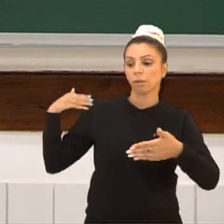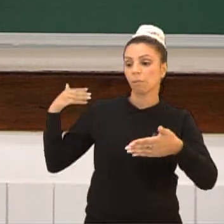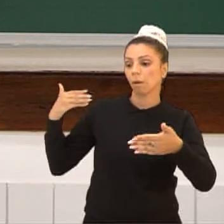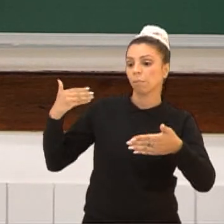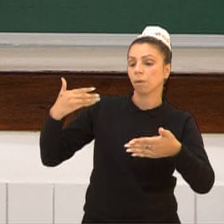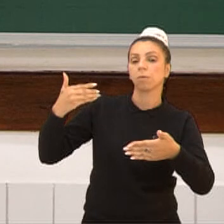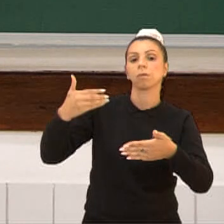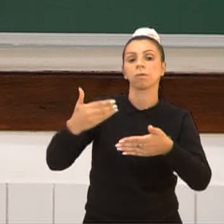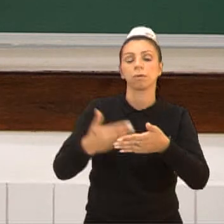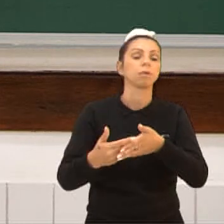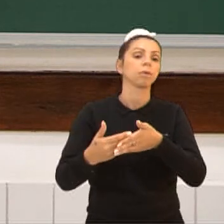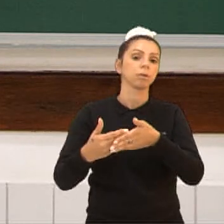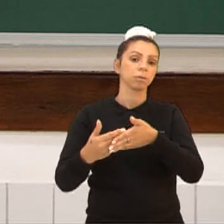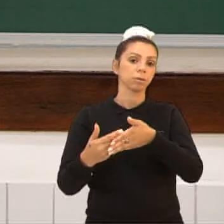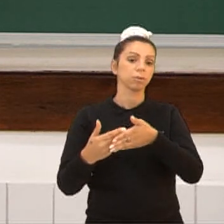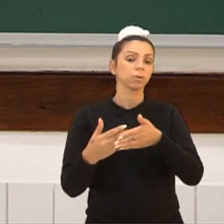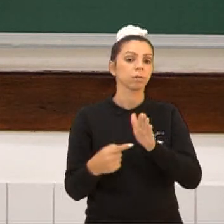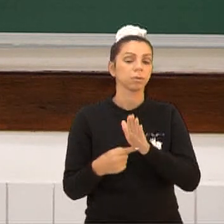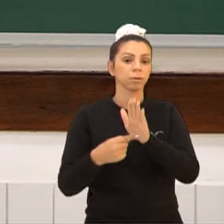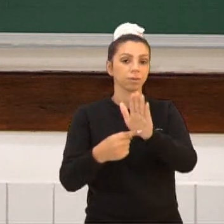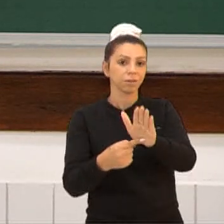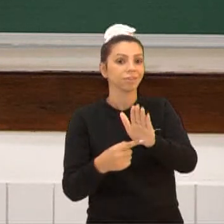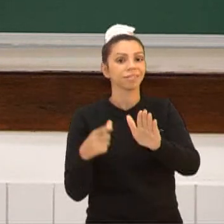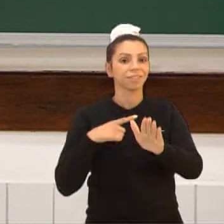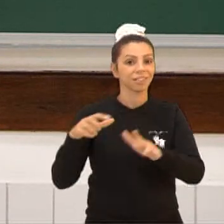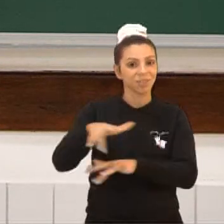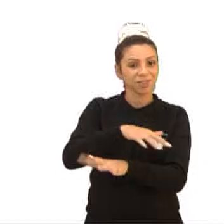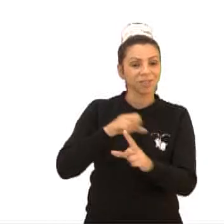Tchau, tchau.